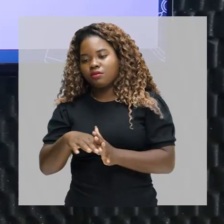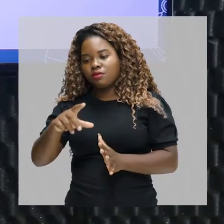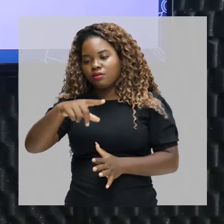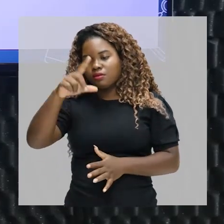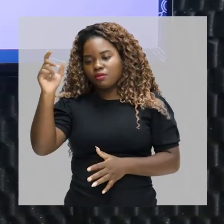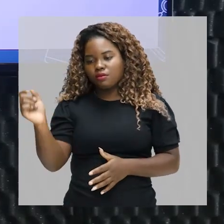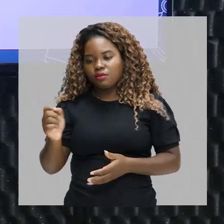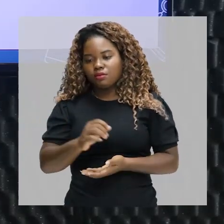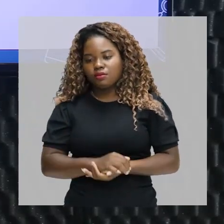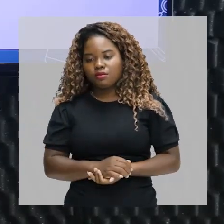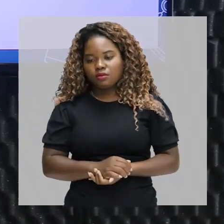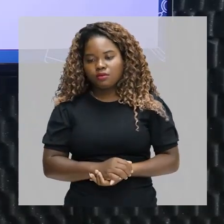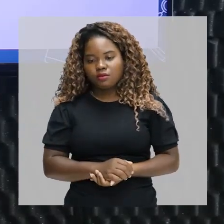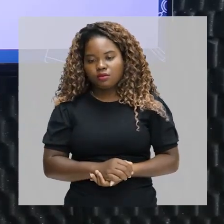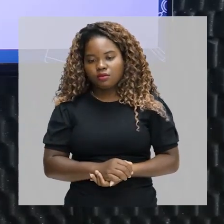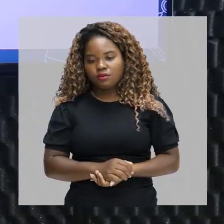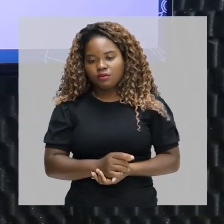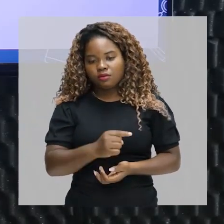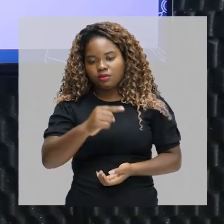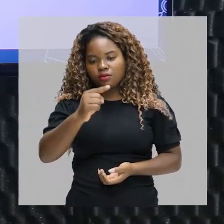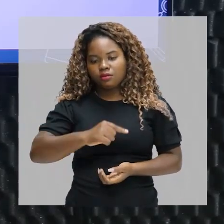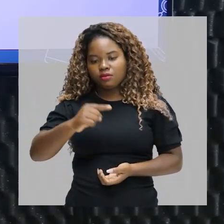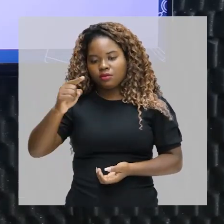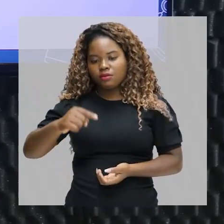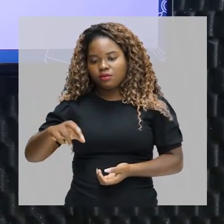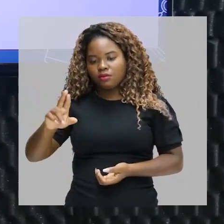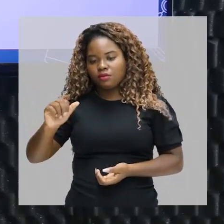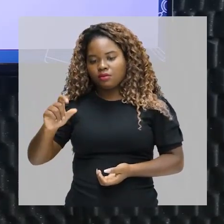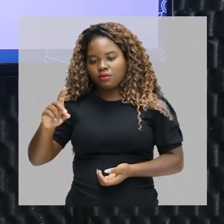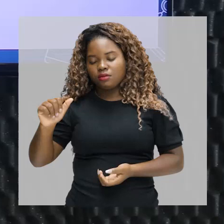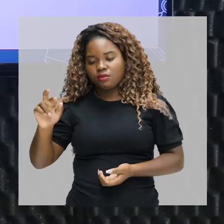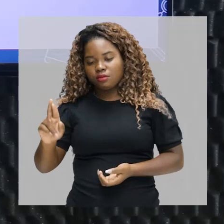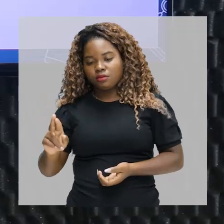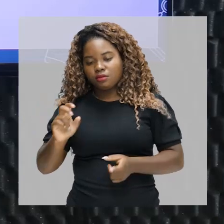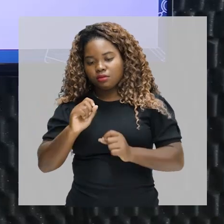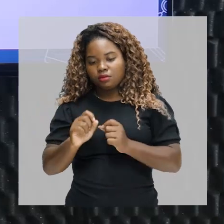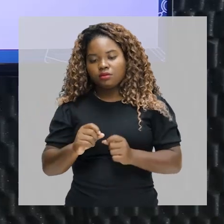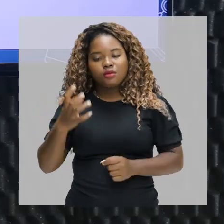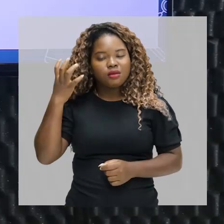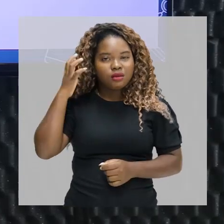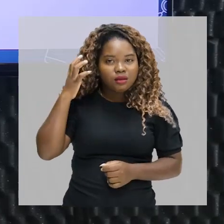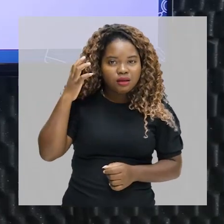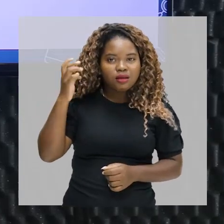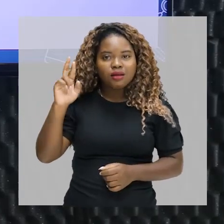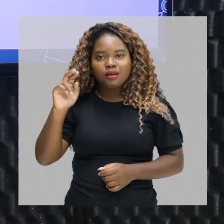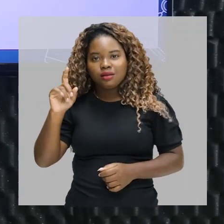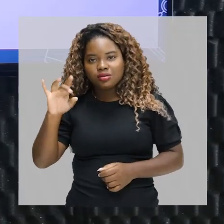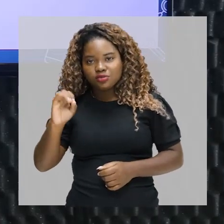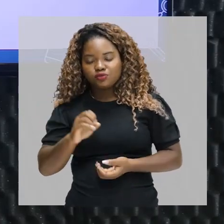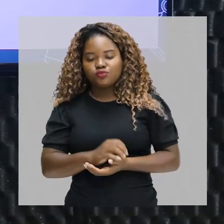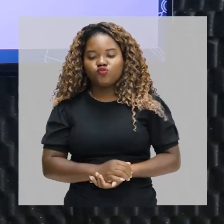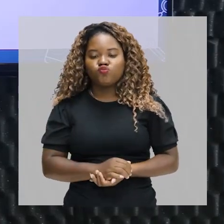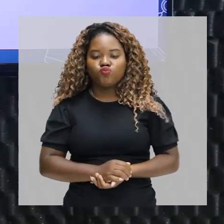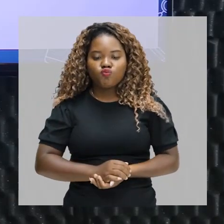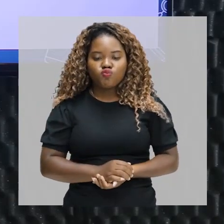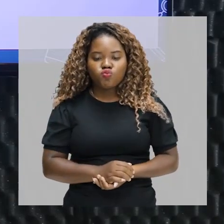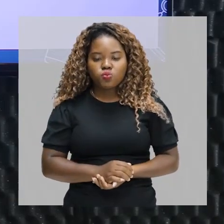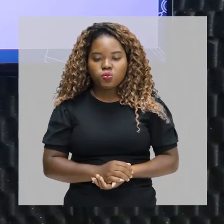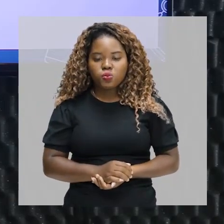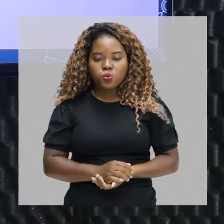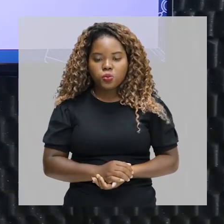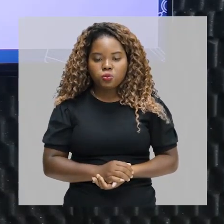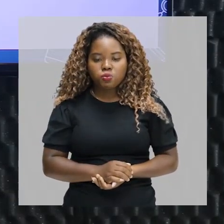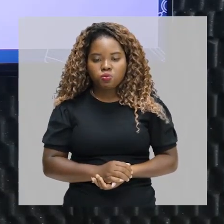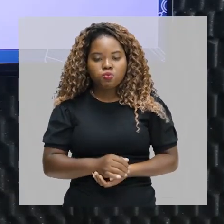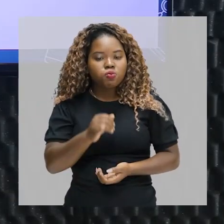né? Ondas de radar. Ondas de radar são ondas de rádio. Ok? Então, por